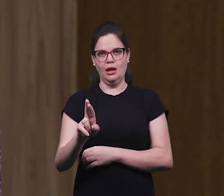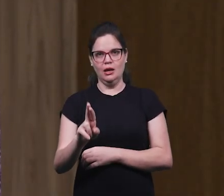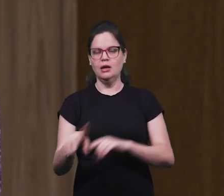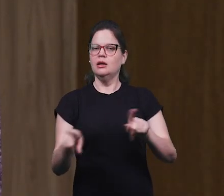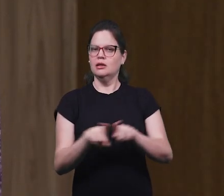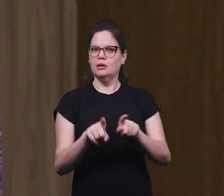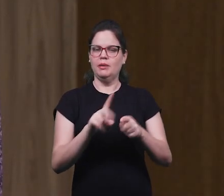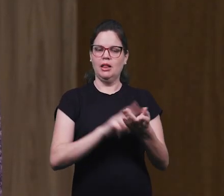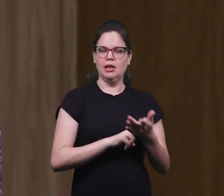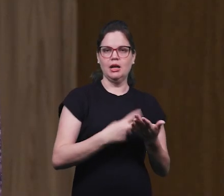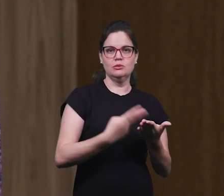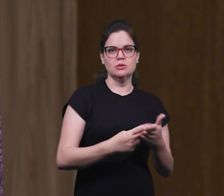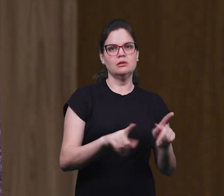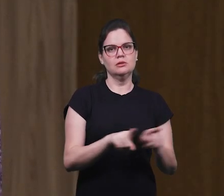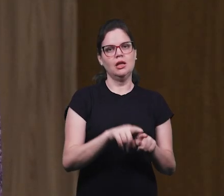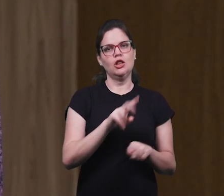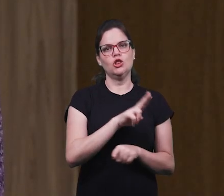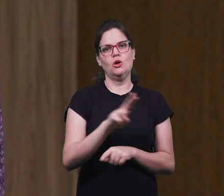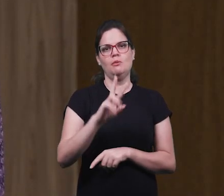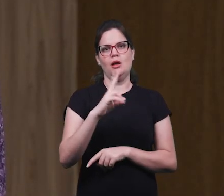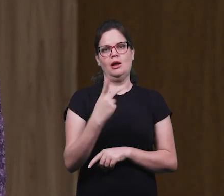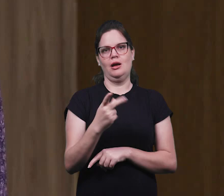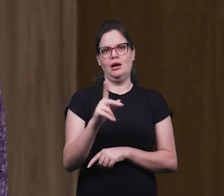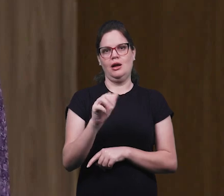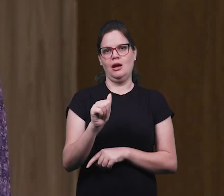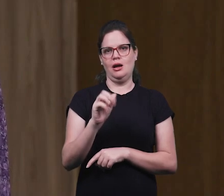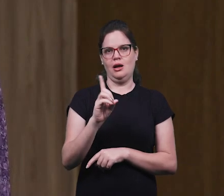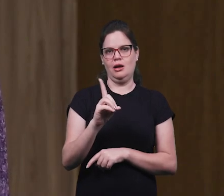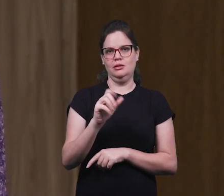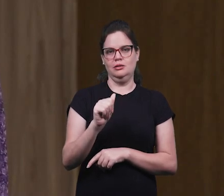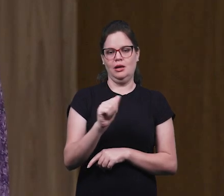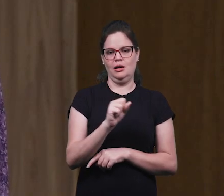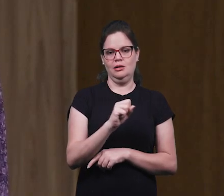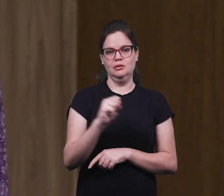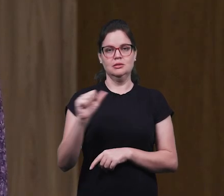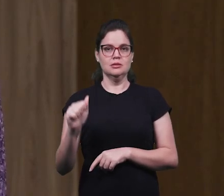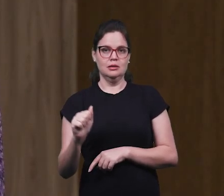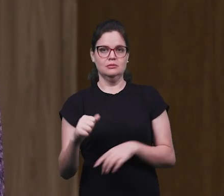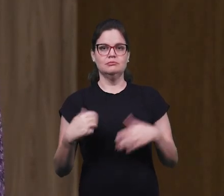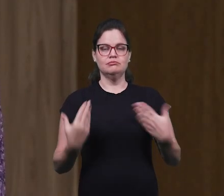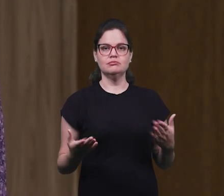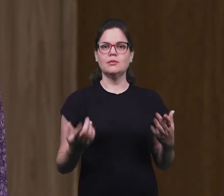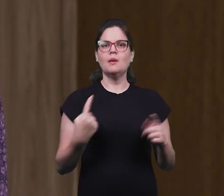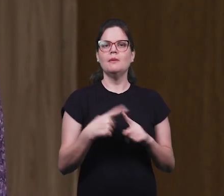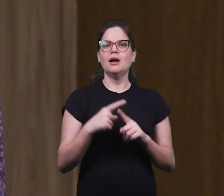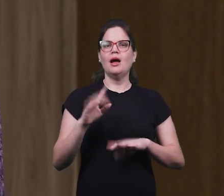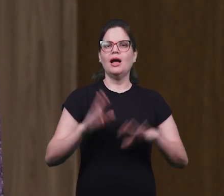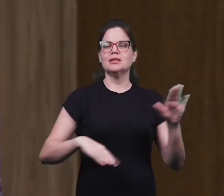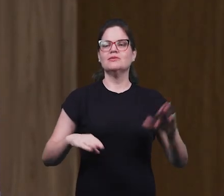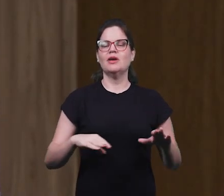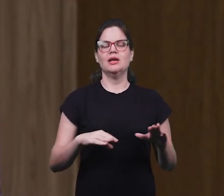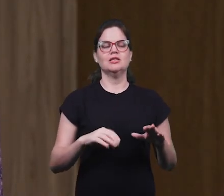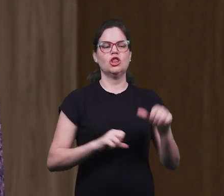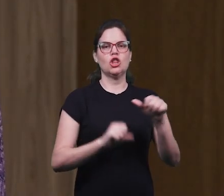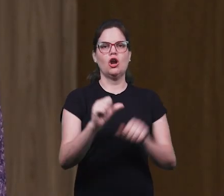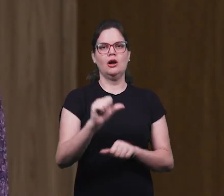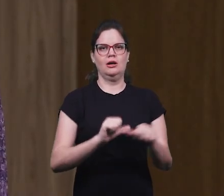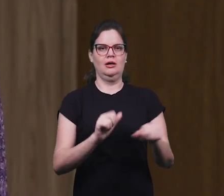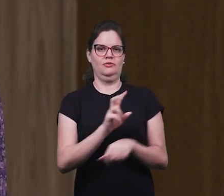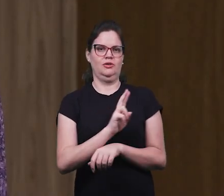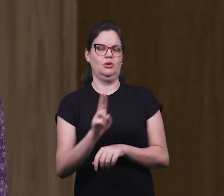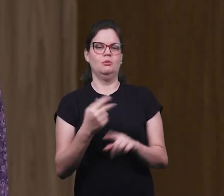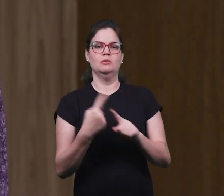sentido para as pessoas, então eles, ali no cativeiro, eles tinham nomes mudados.